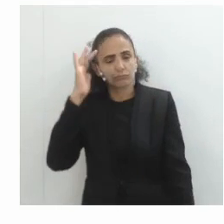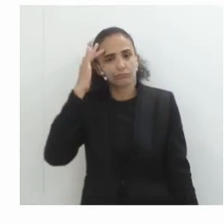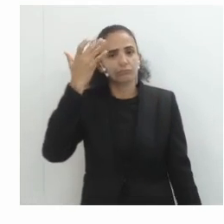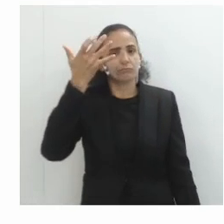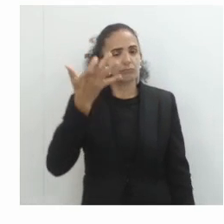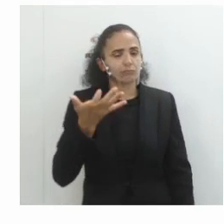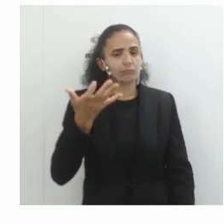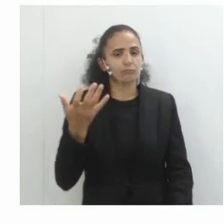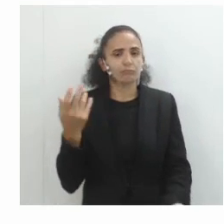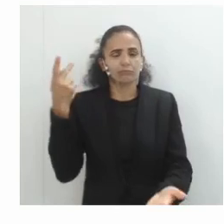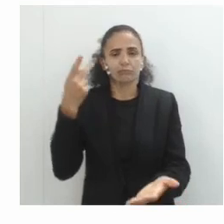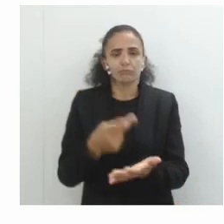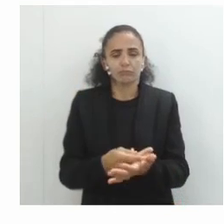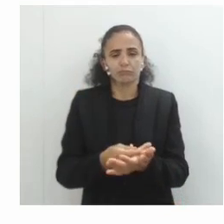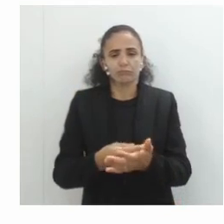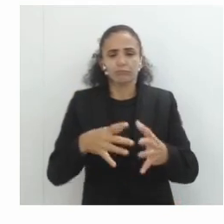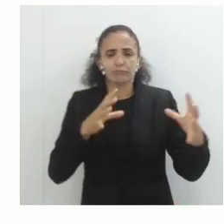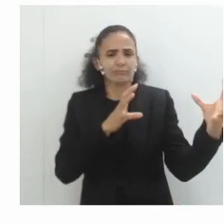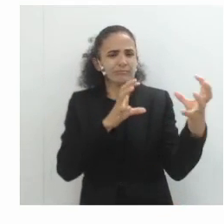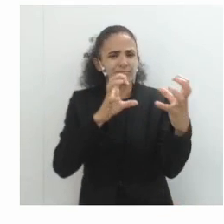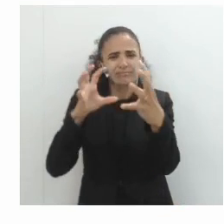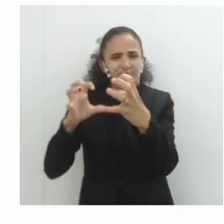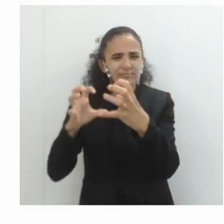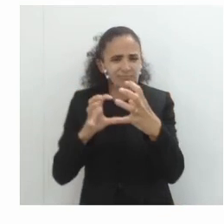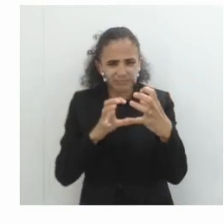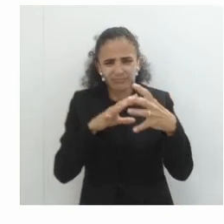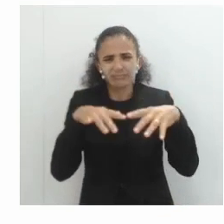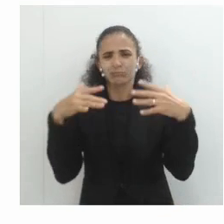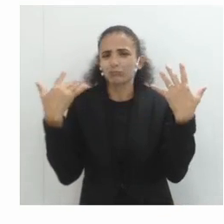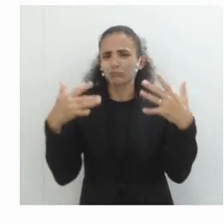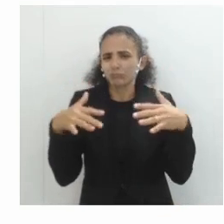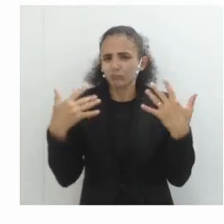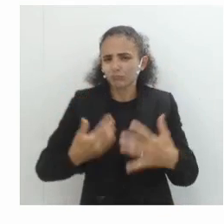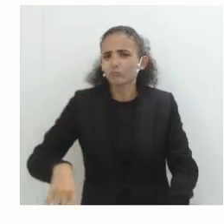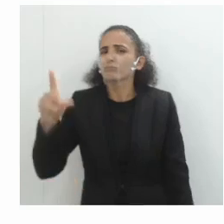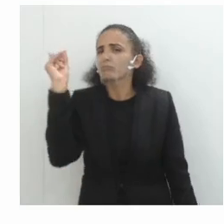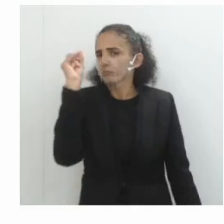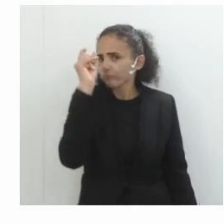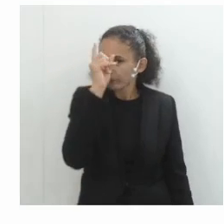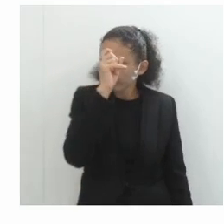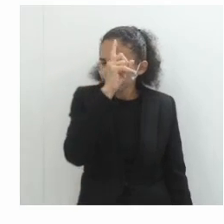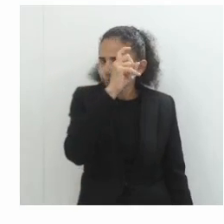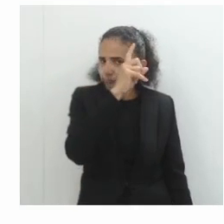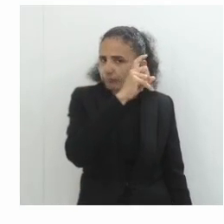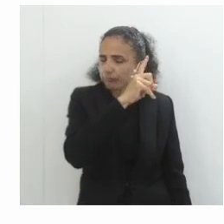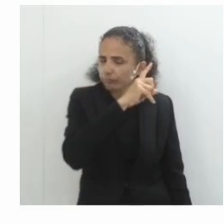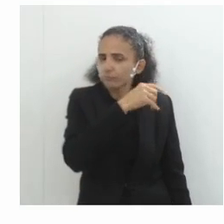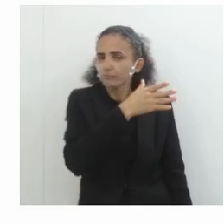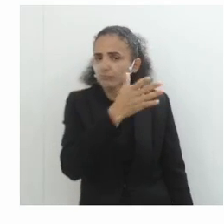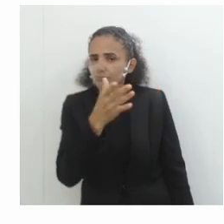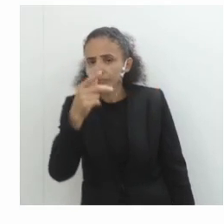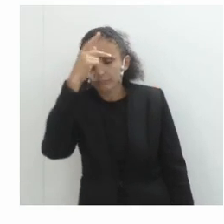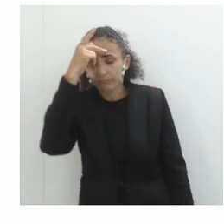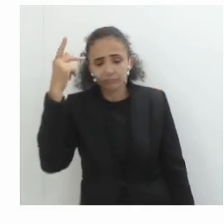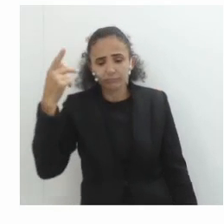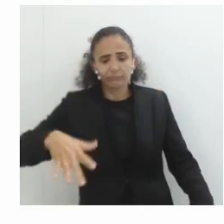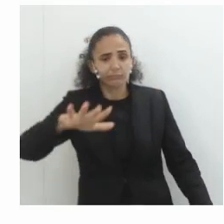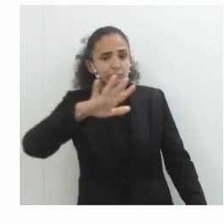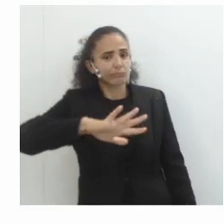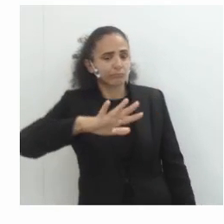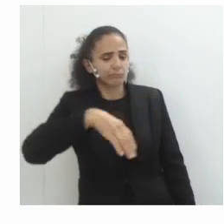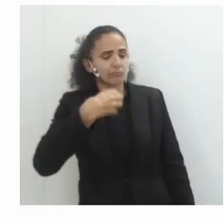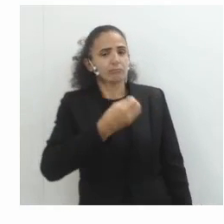certa tensão, aquela coisa bem difícil quem está próximo